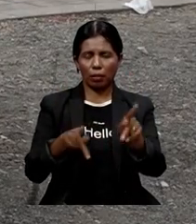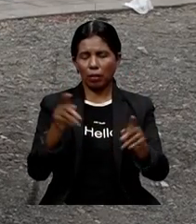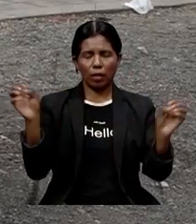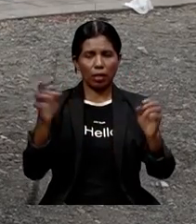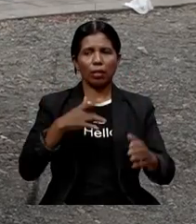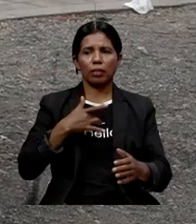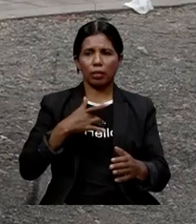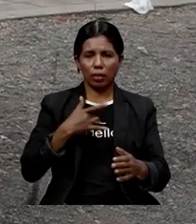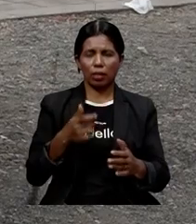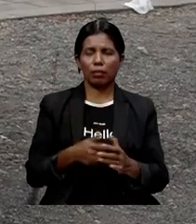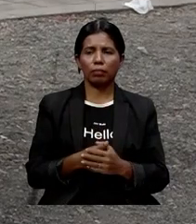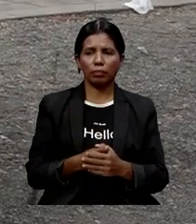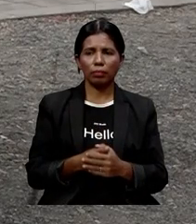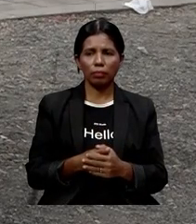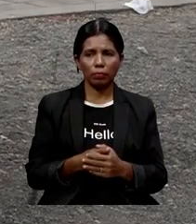la dun